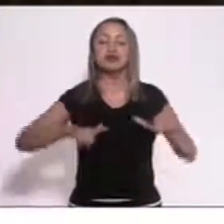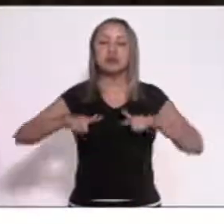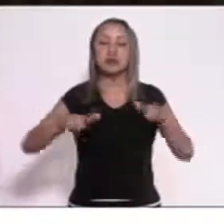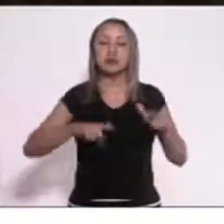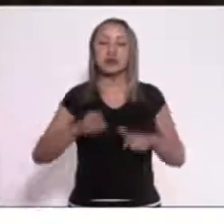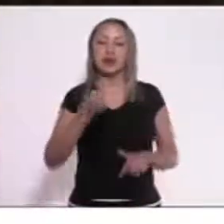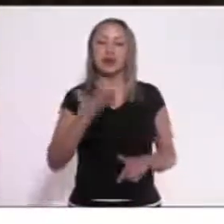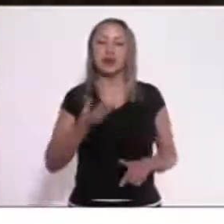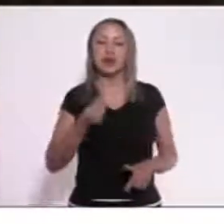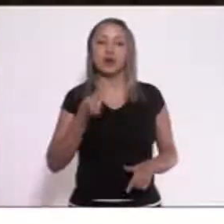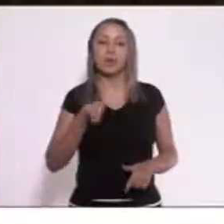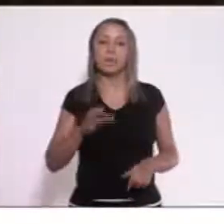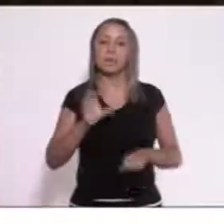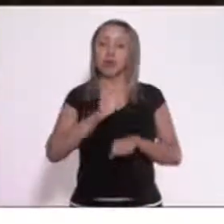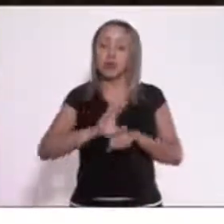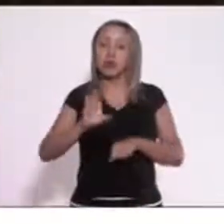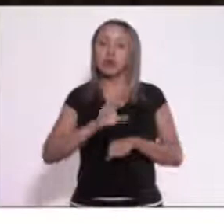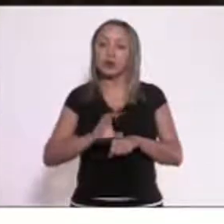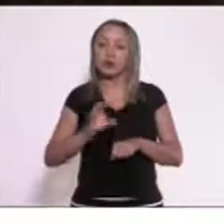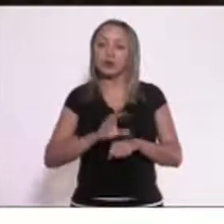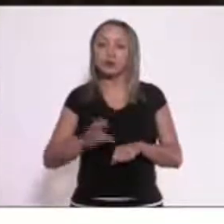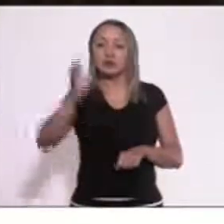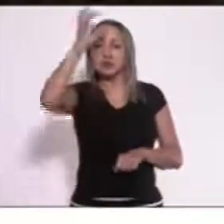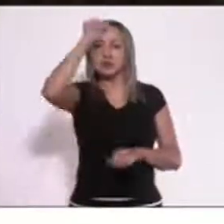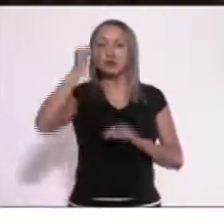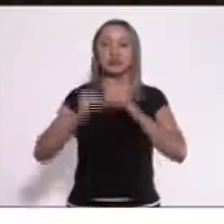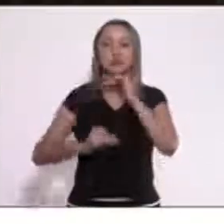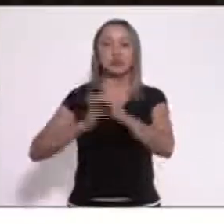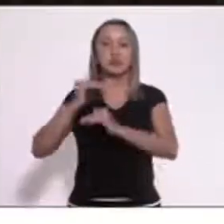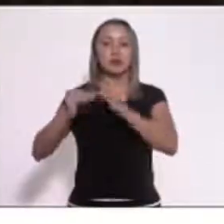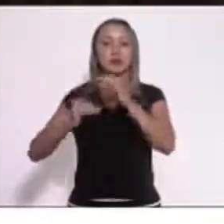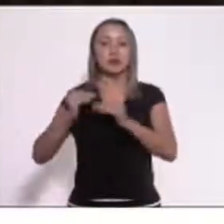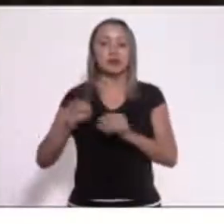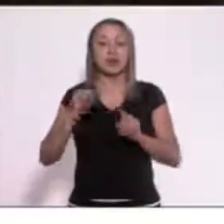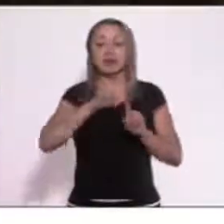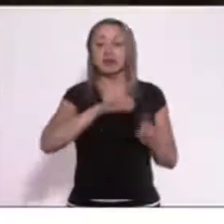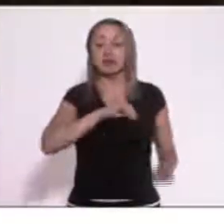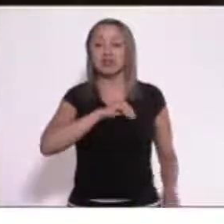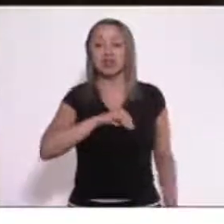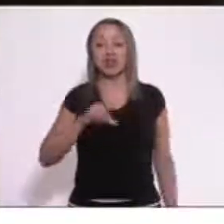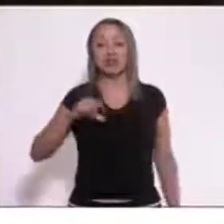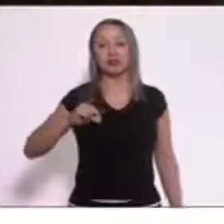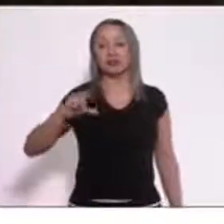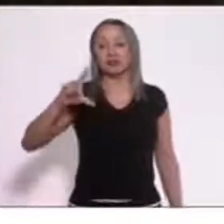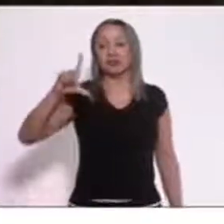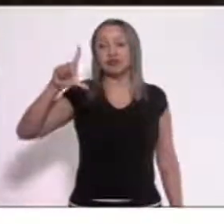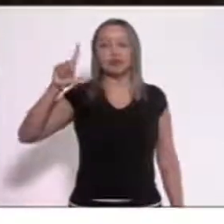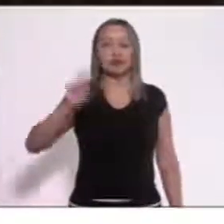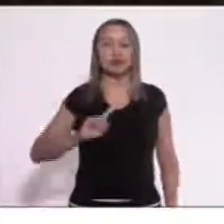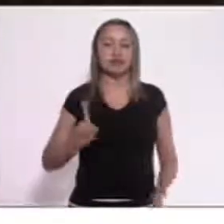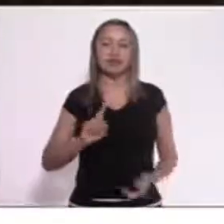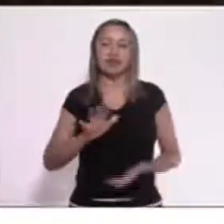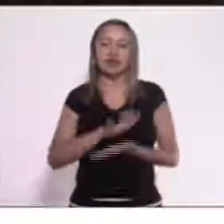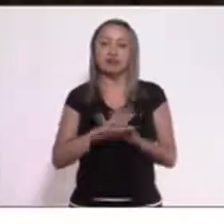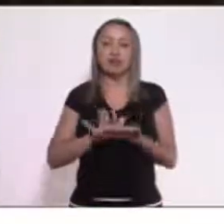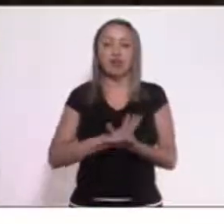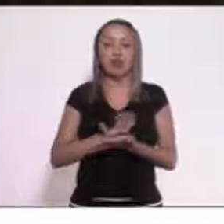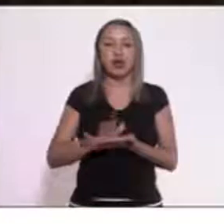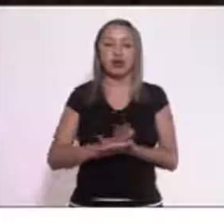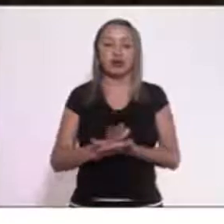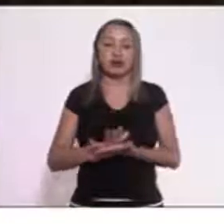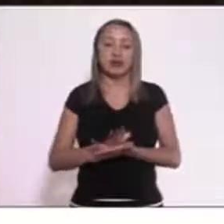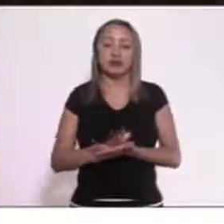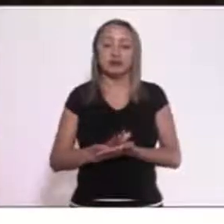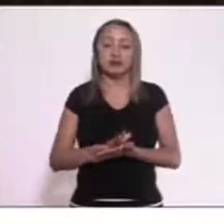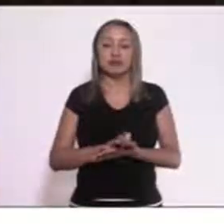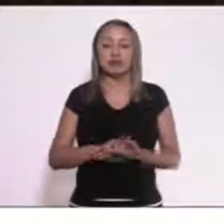através exatamente de cursos de aperfeiçoamento. Não dá o aumento e ainda corta, quer dizer, um